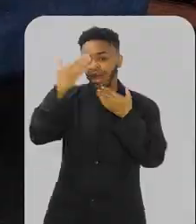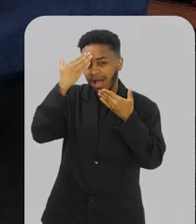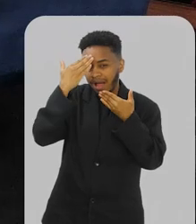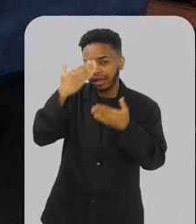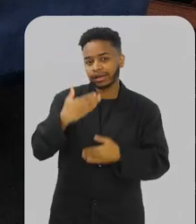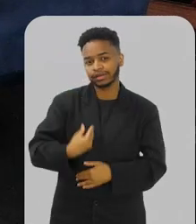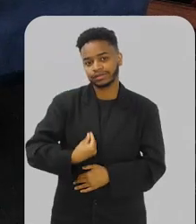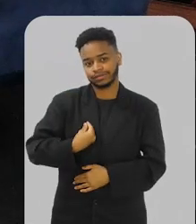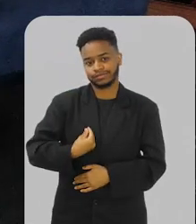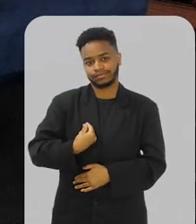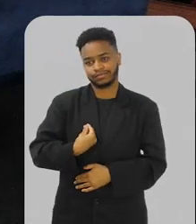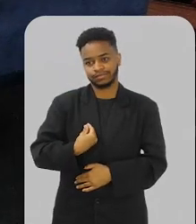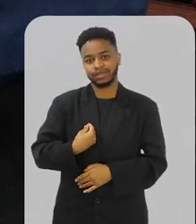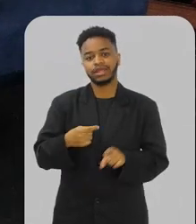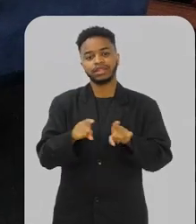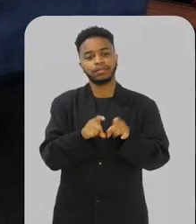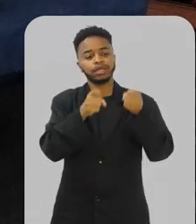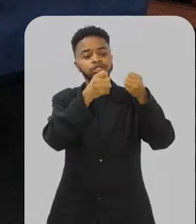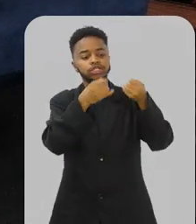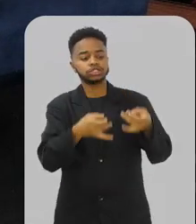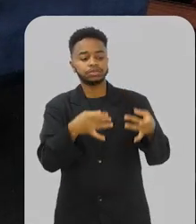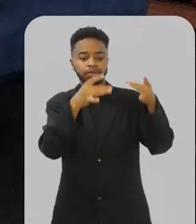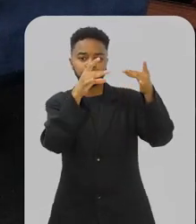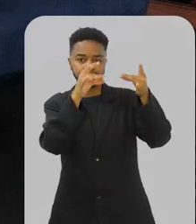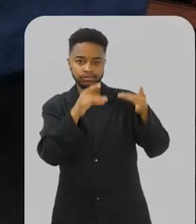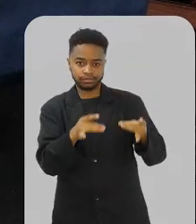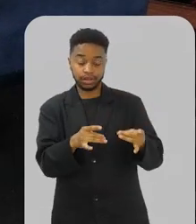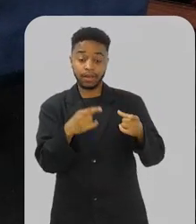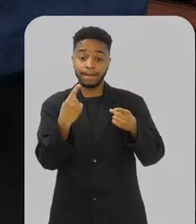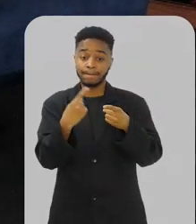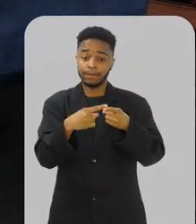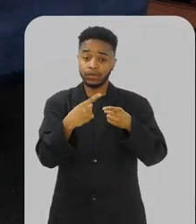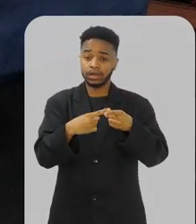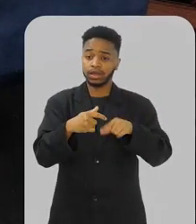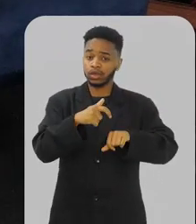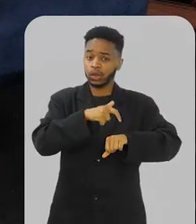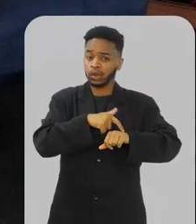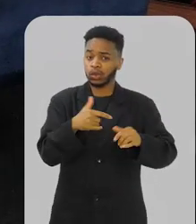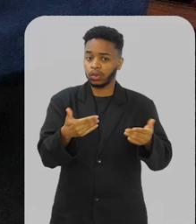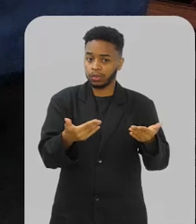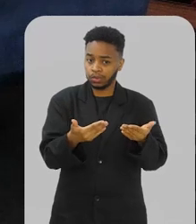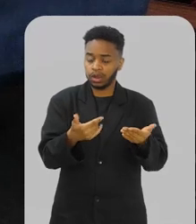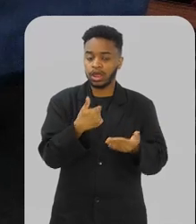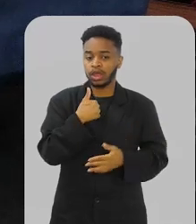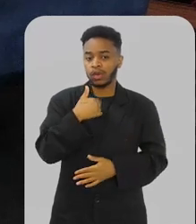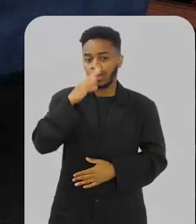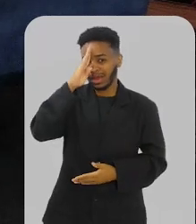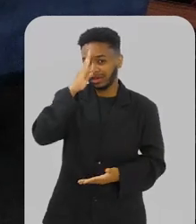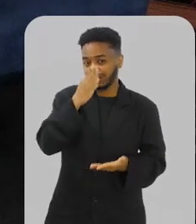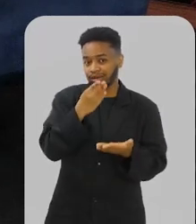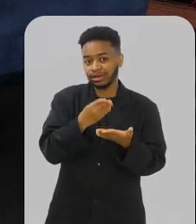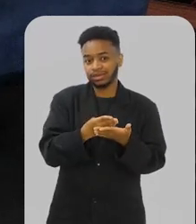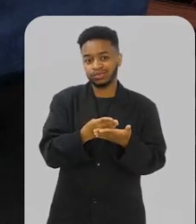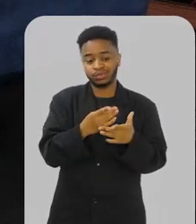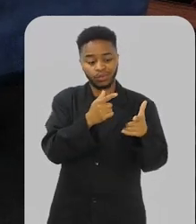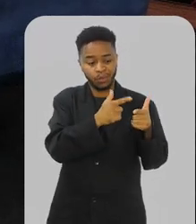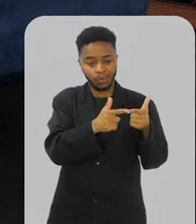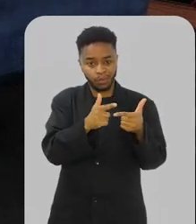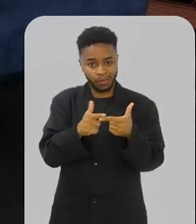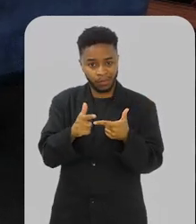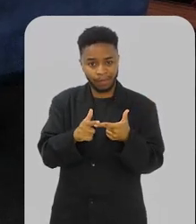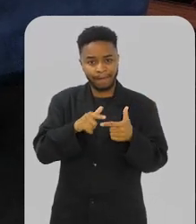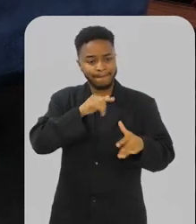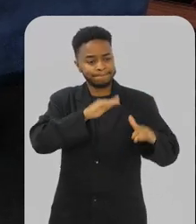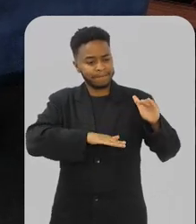muito a sua presença, os seus esclarecimentos. No momento, eu creio que esse